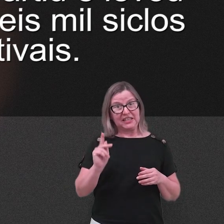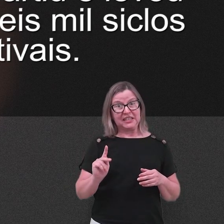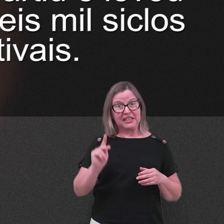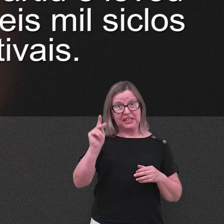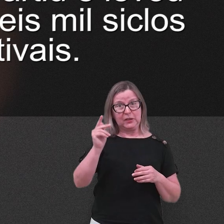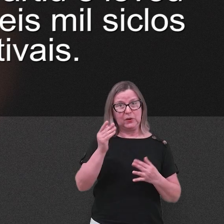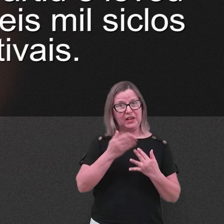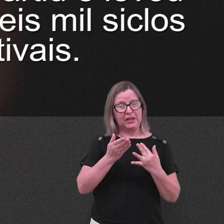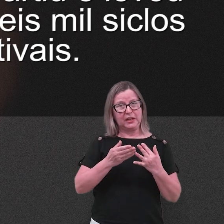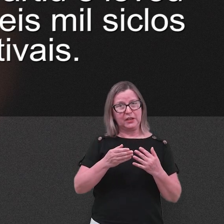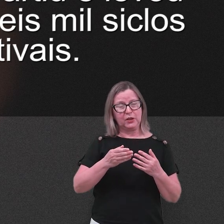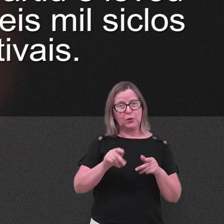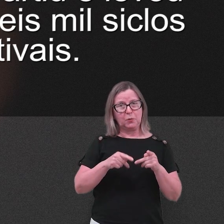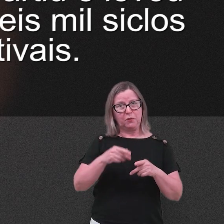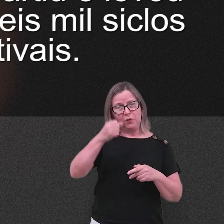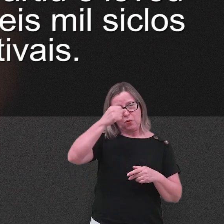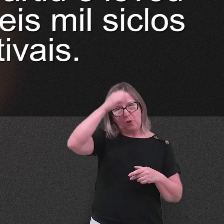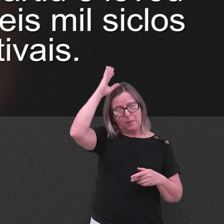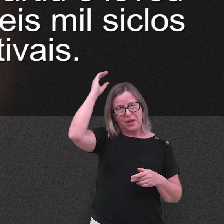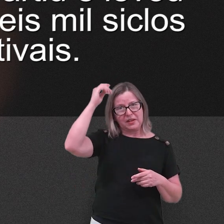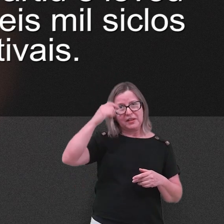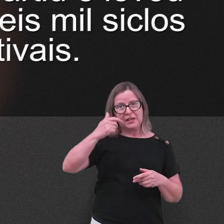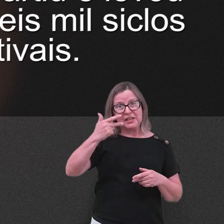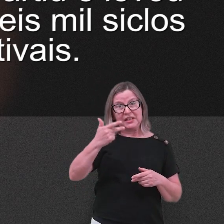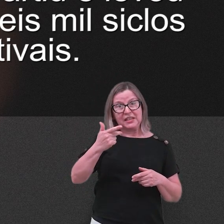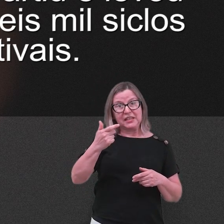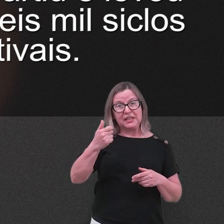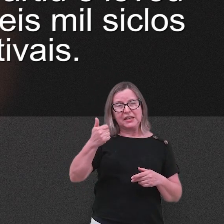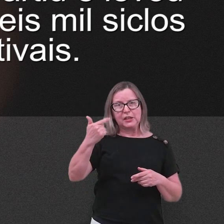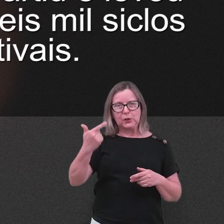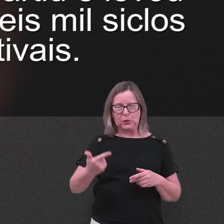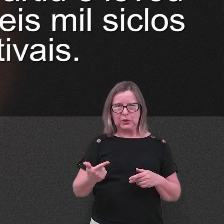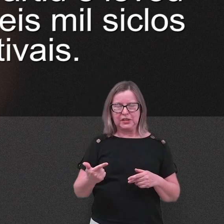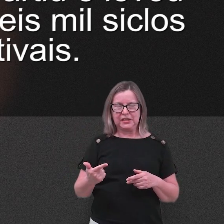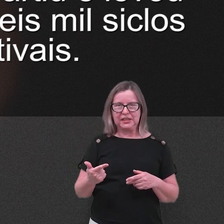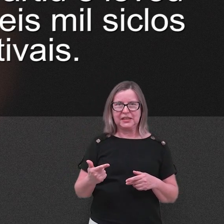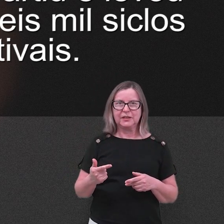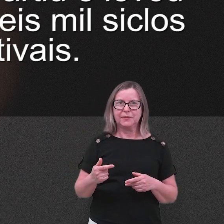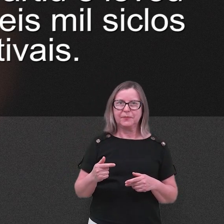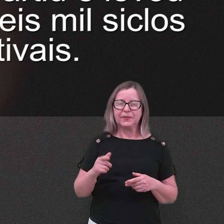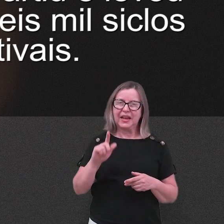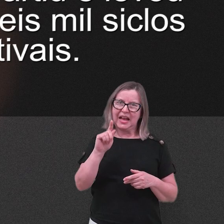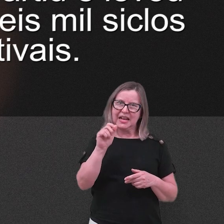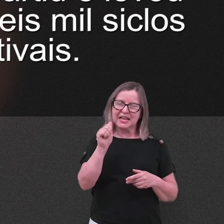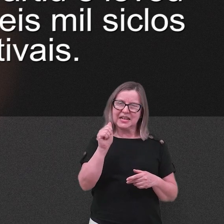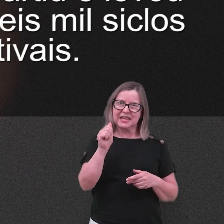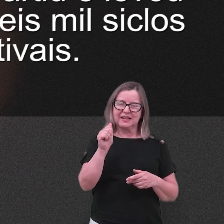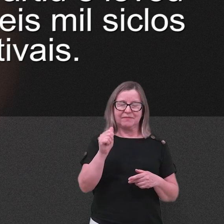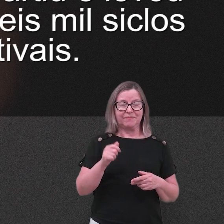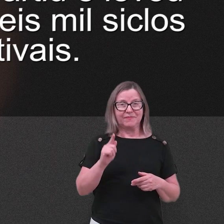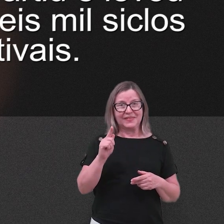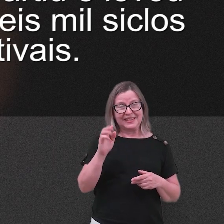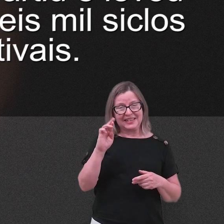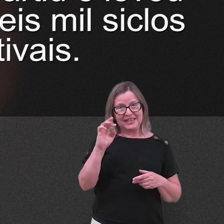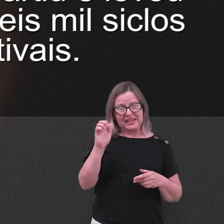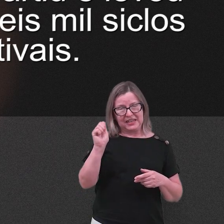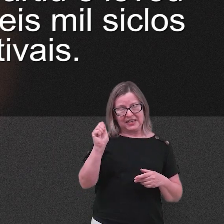32,3. O grama do prata custa R$ 4,20, vezes 320